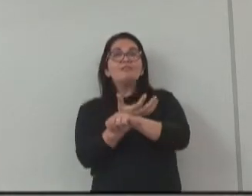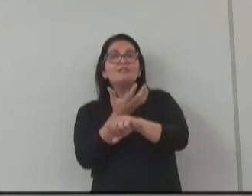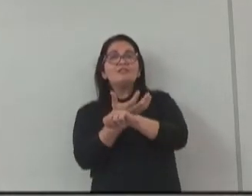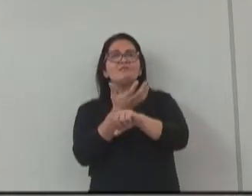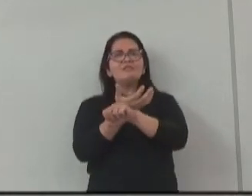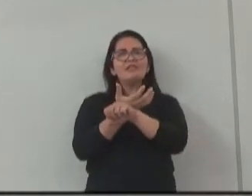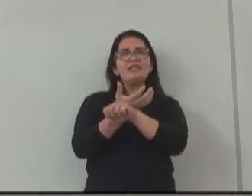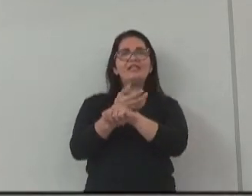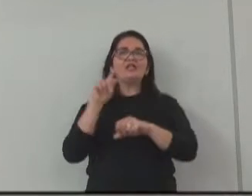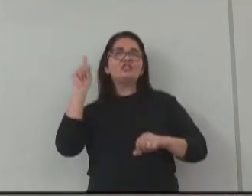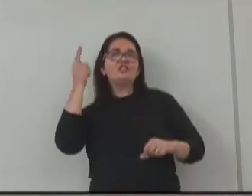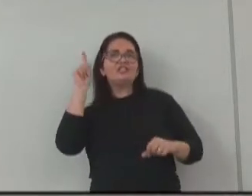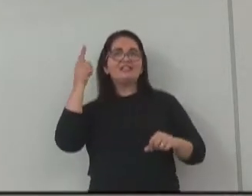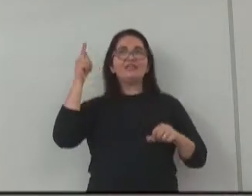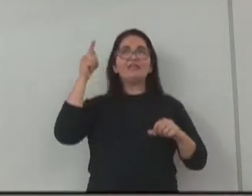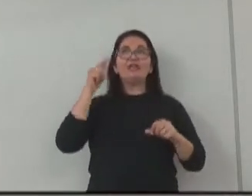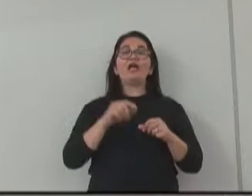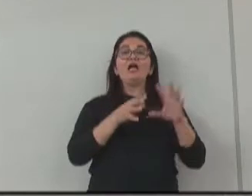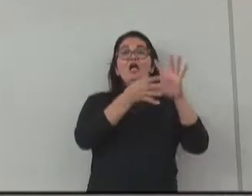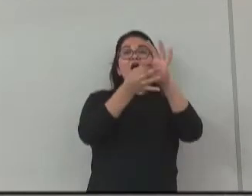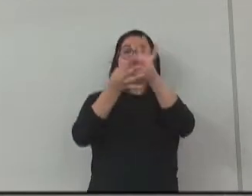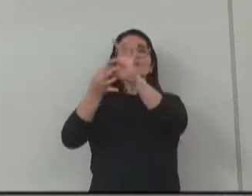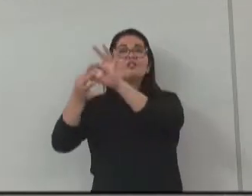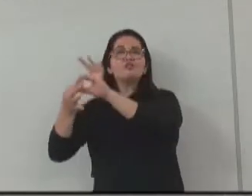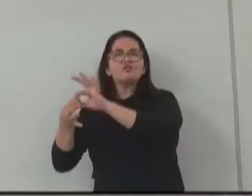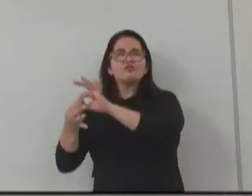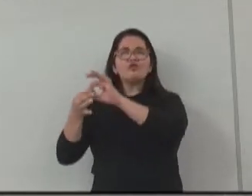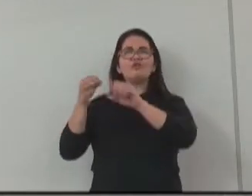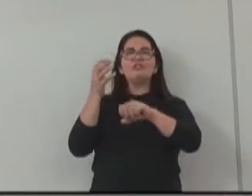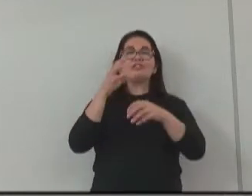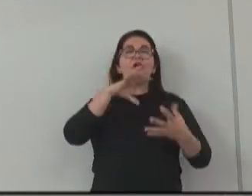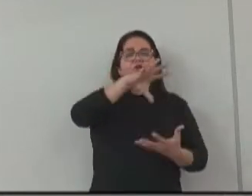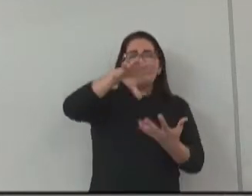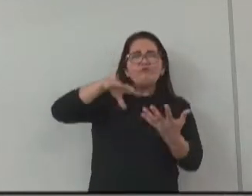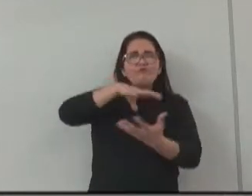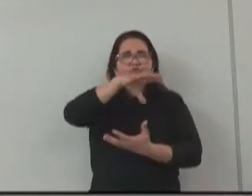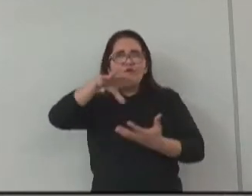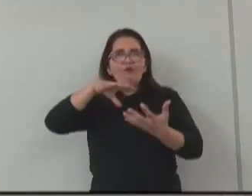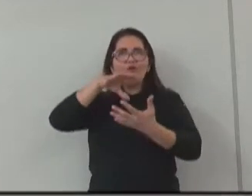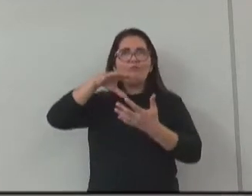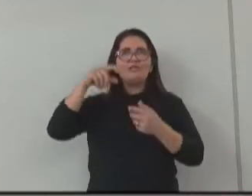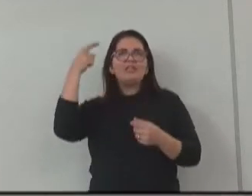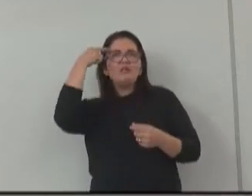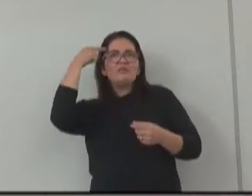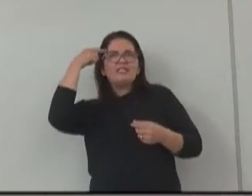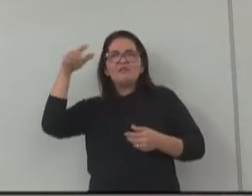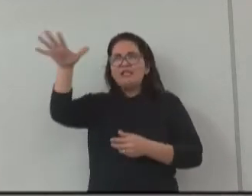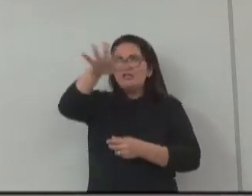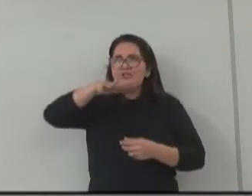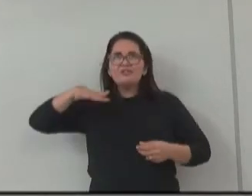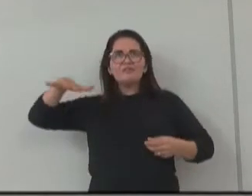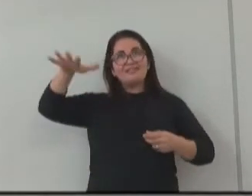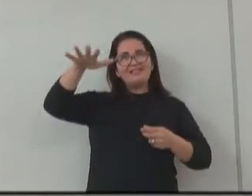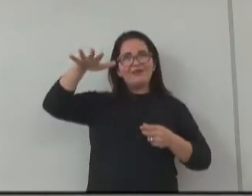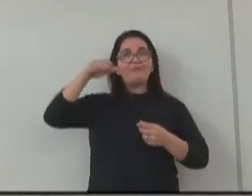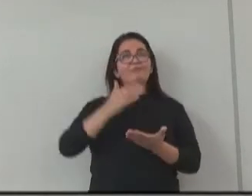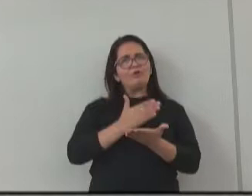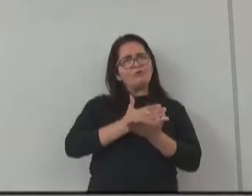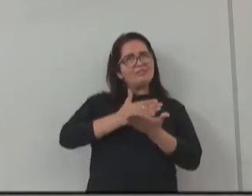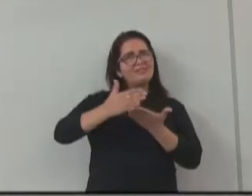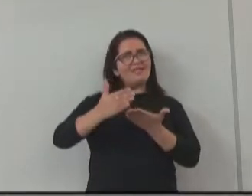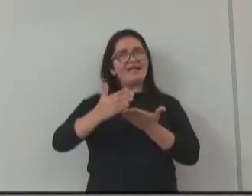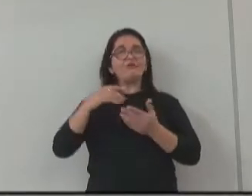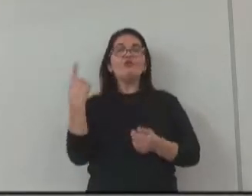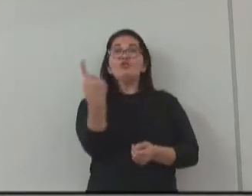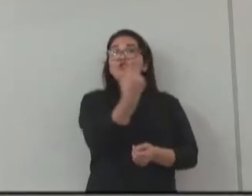tema Conexões, Escalas e Formas de Representações e Pensamento Espacial. Para começarmos,